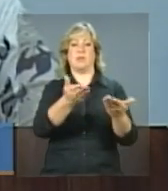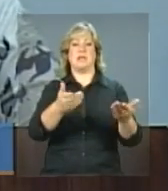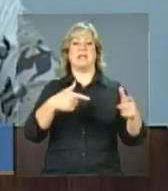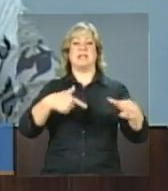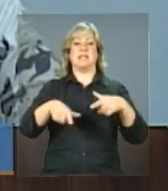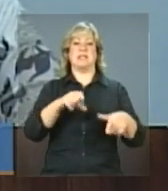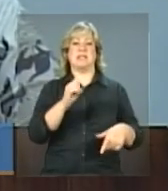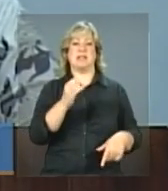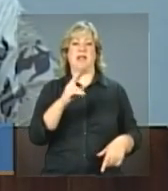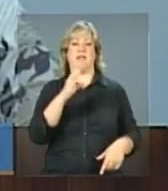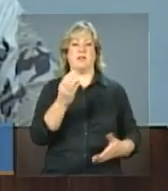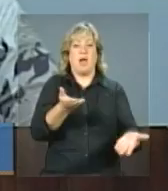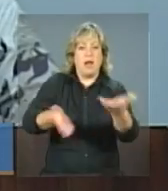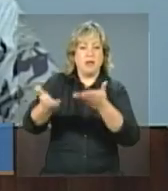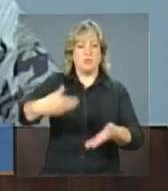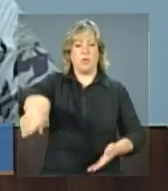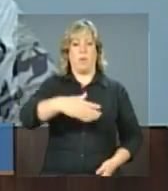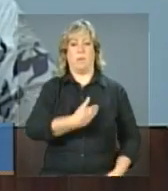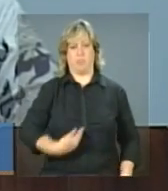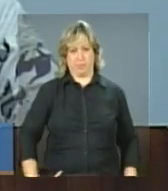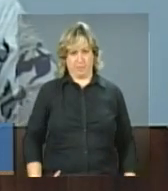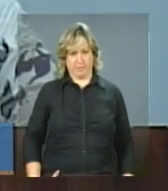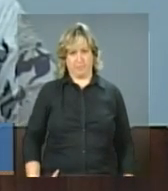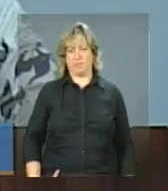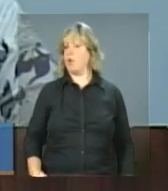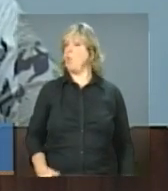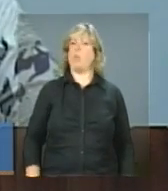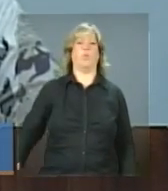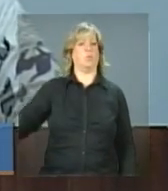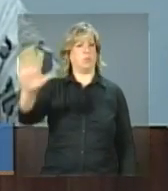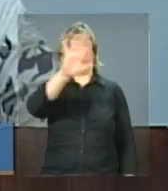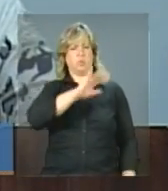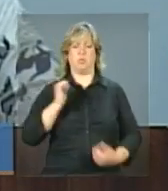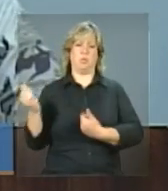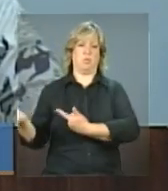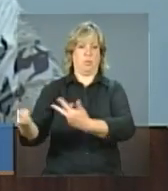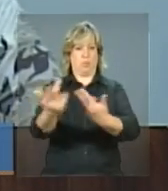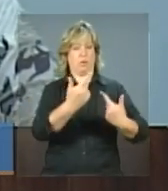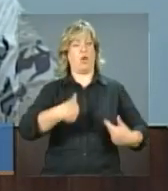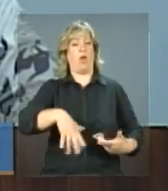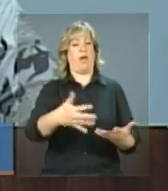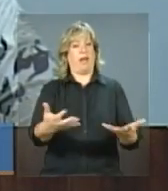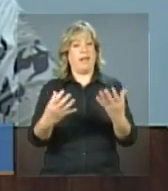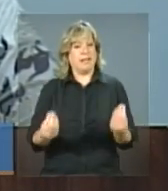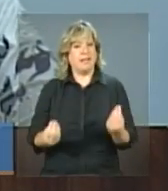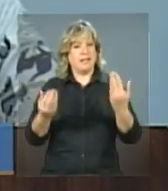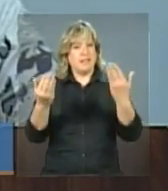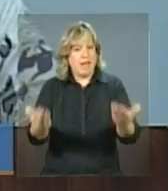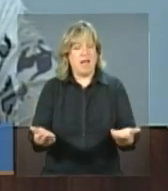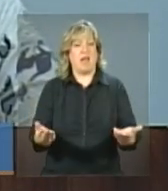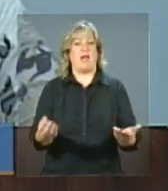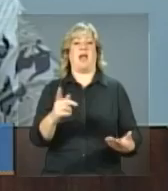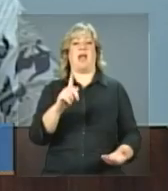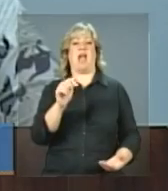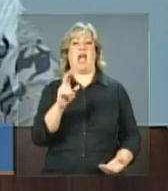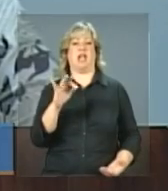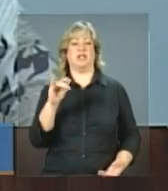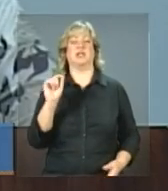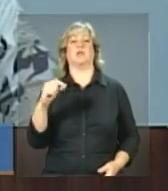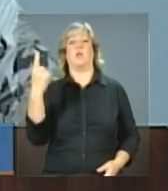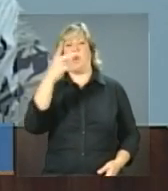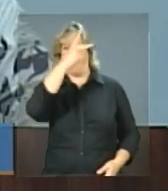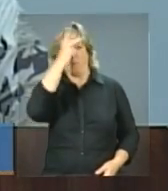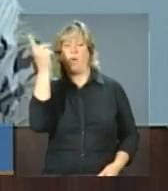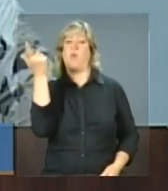que os serviços públicos no Brasil são serviços universais, nós queremos garantir, qualificar o acesso à